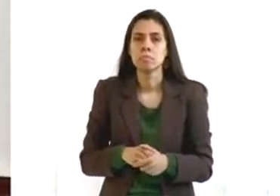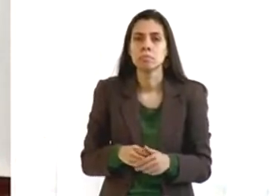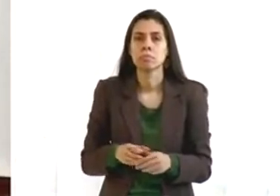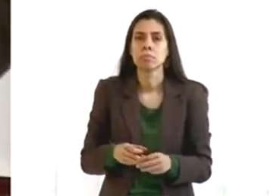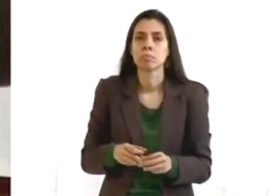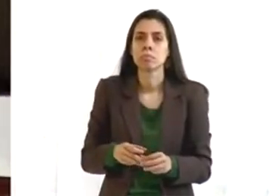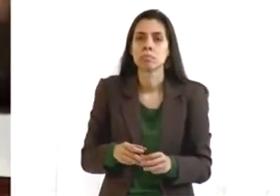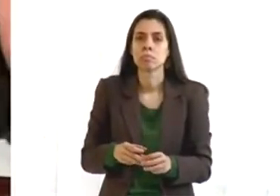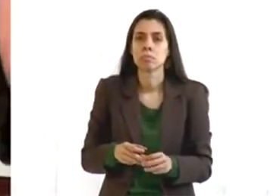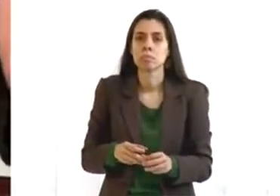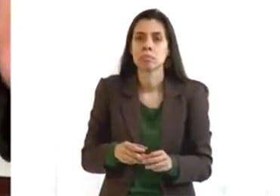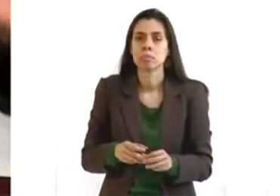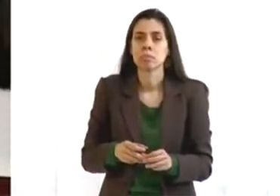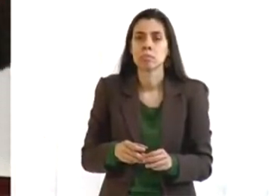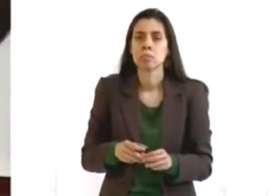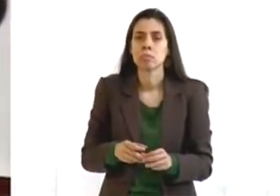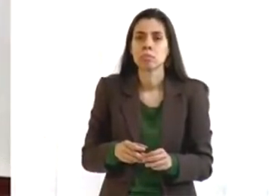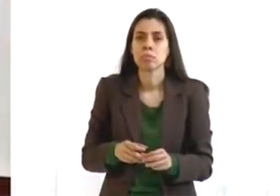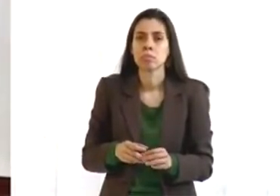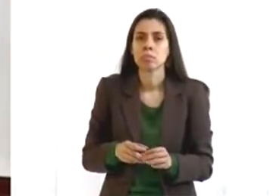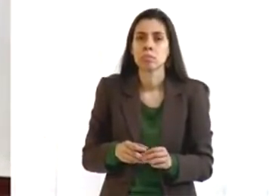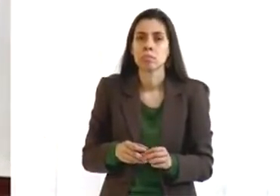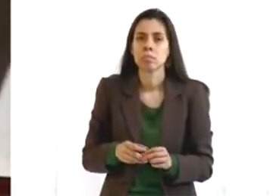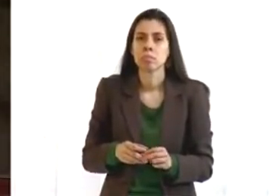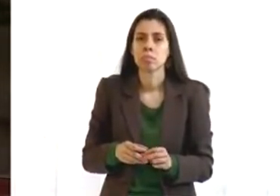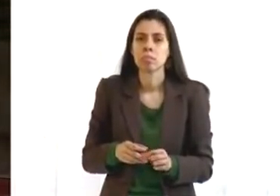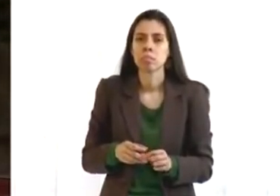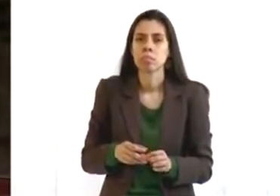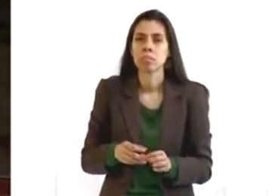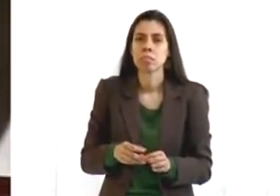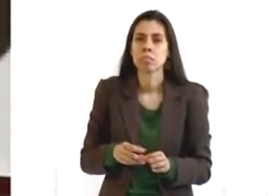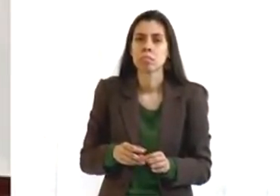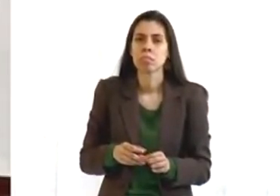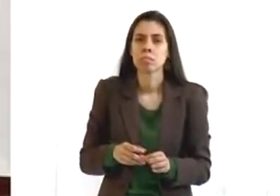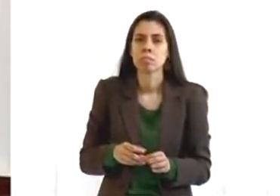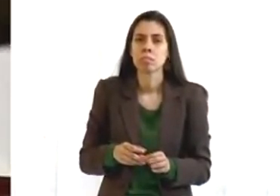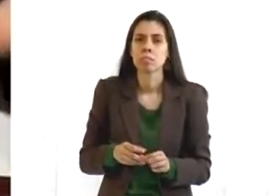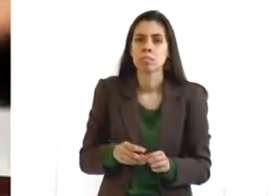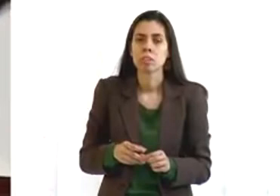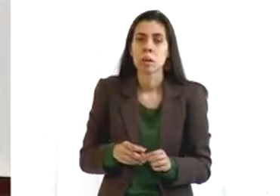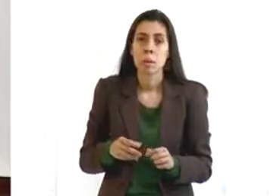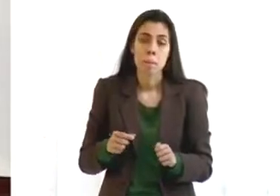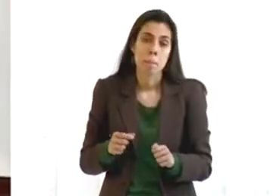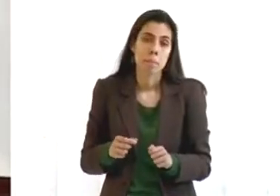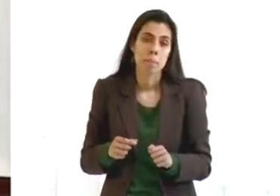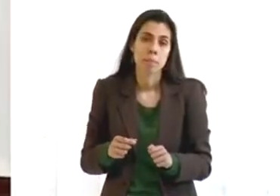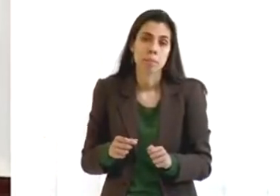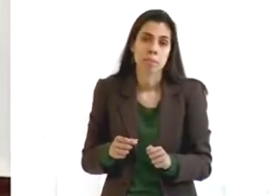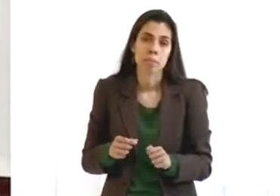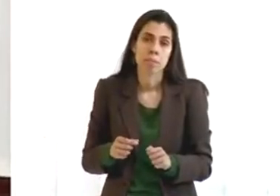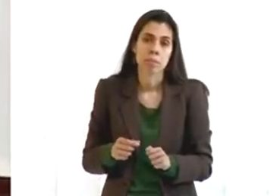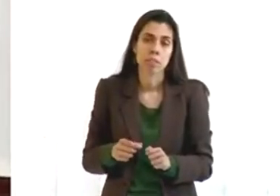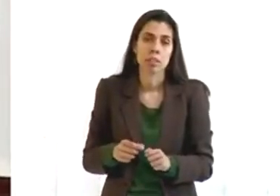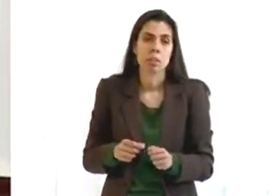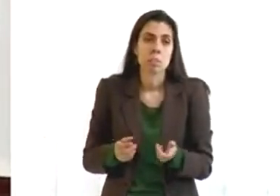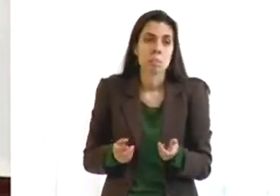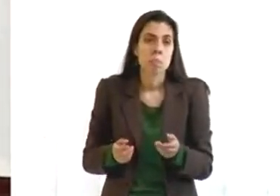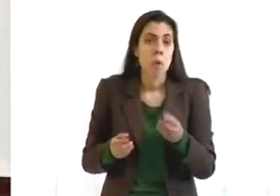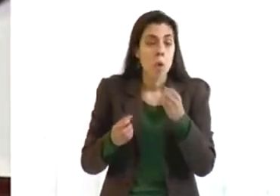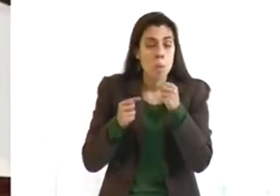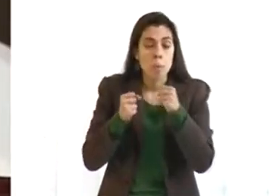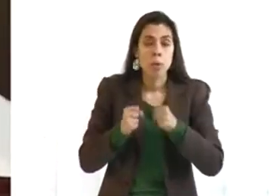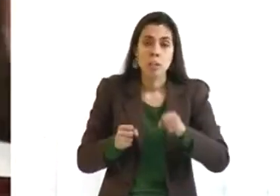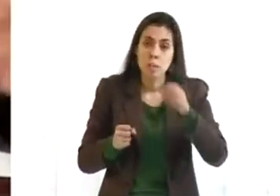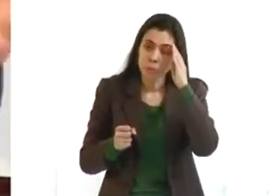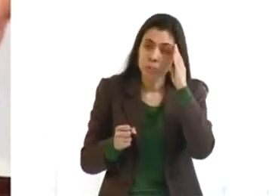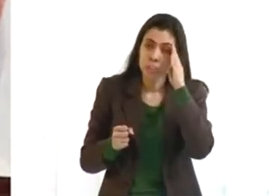original, tudo leva a crer que a água estava na região da cintura de ambos e que Filipe levou a água e jogou na cabeça dele. Mas se você falar